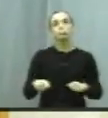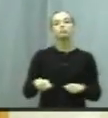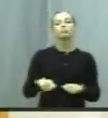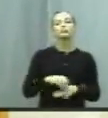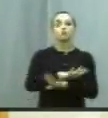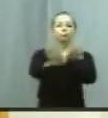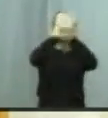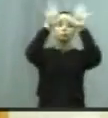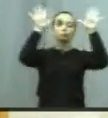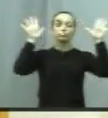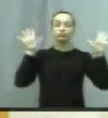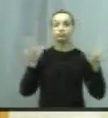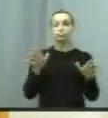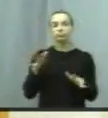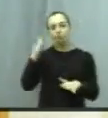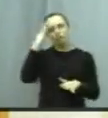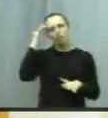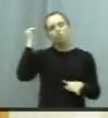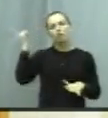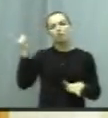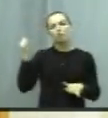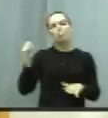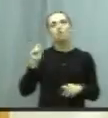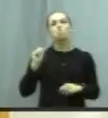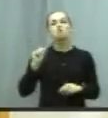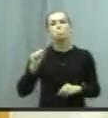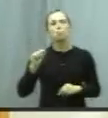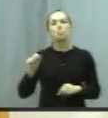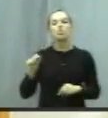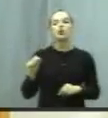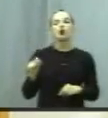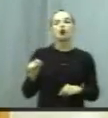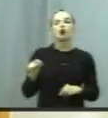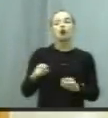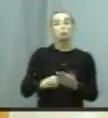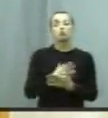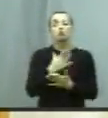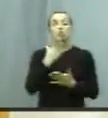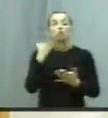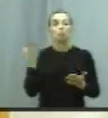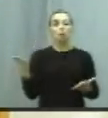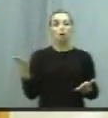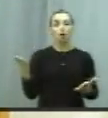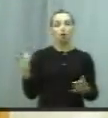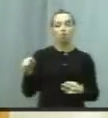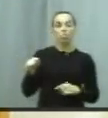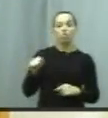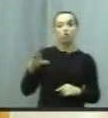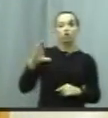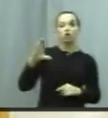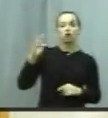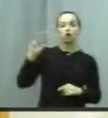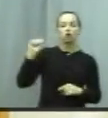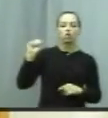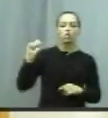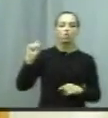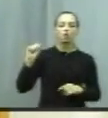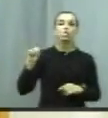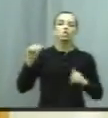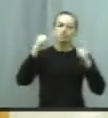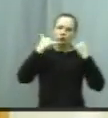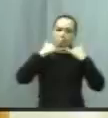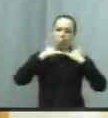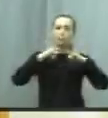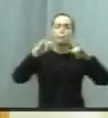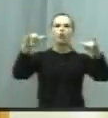e a gente tem que saber o que está acontecendo de fato com a cta e essa semana eu acompanhei porque foi muito divulgado